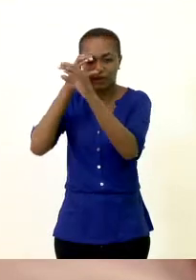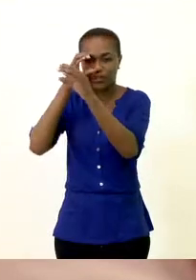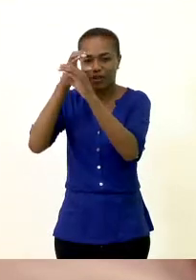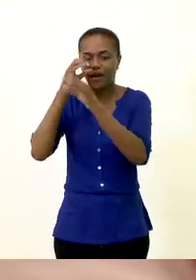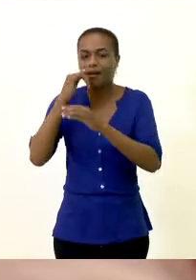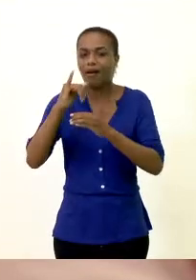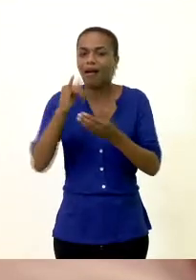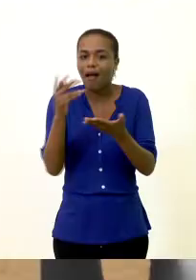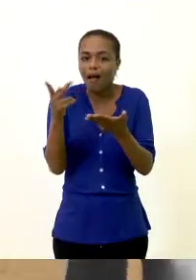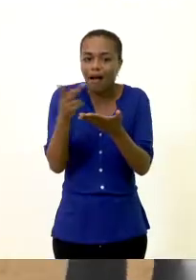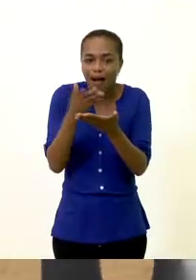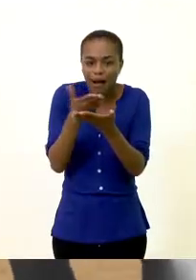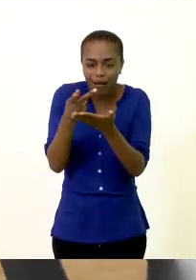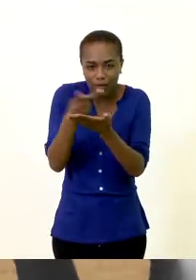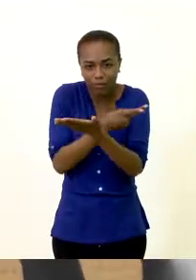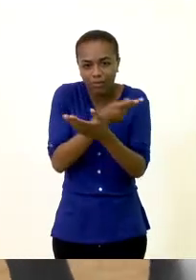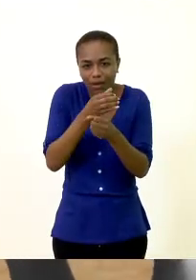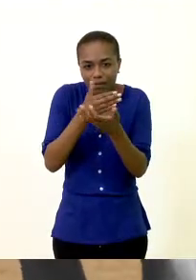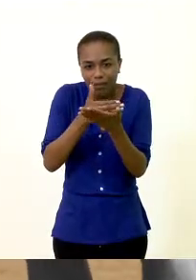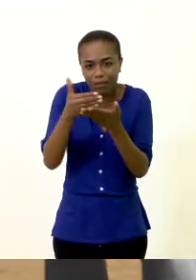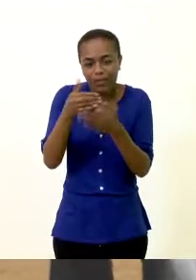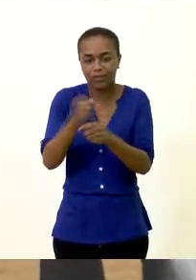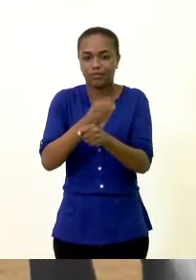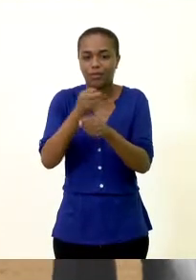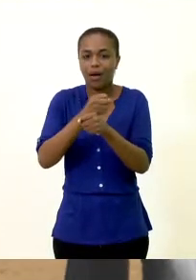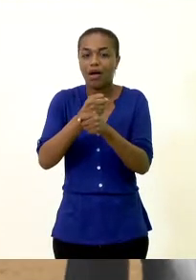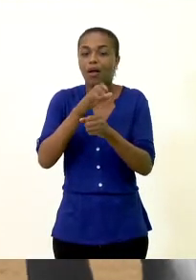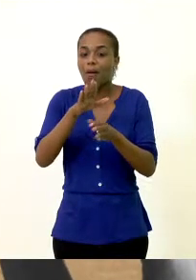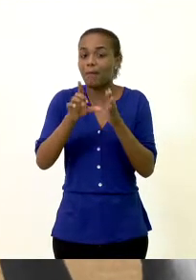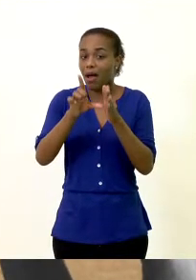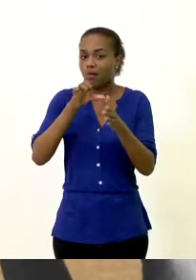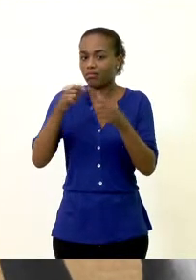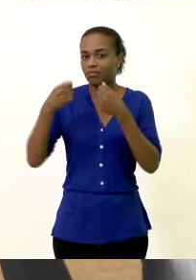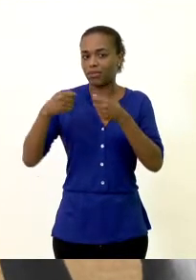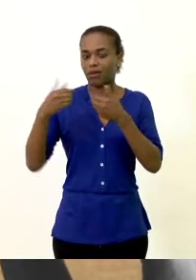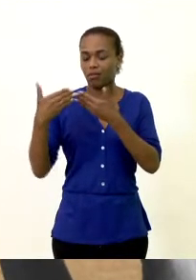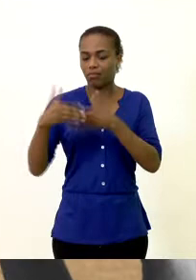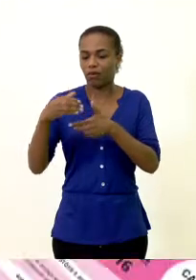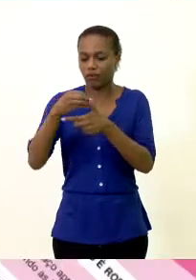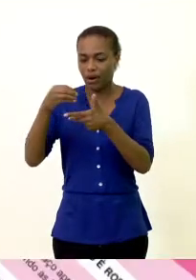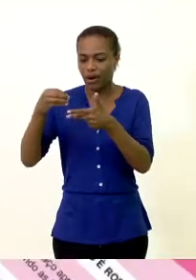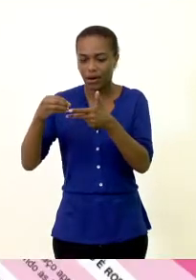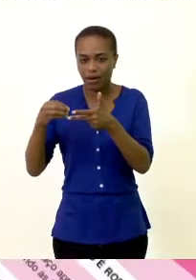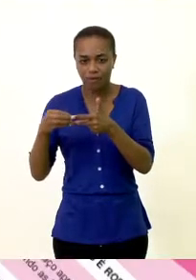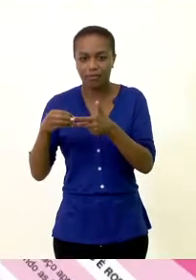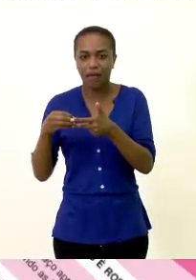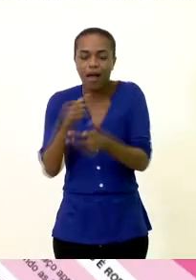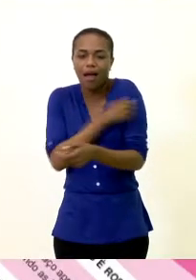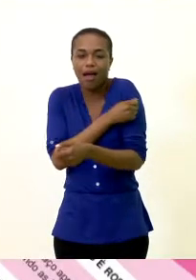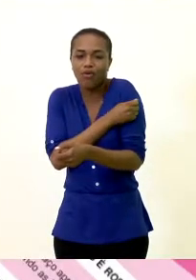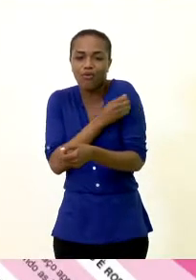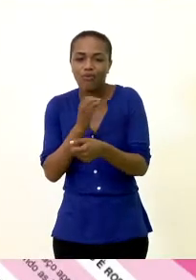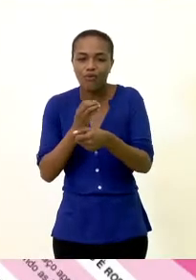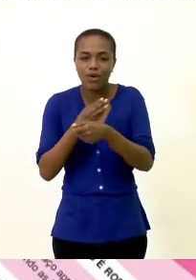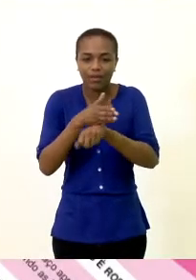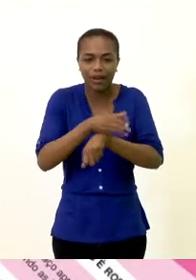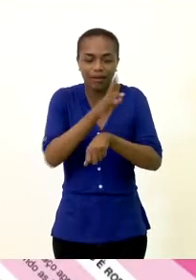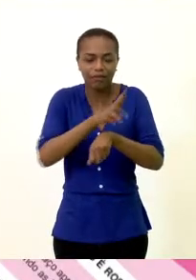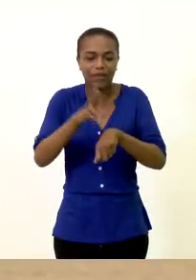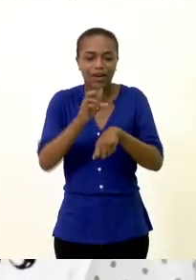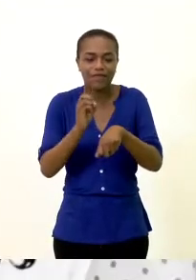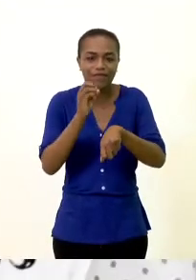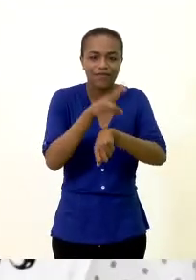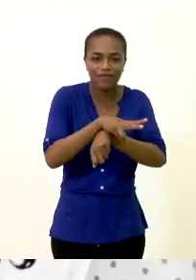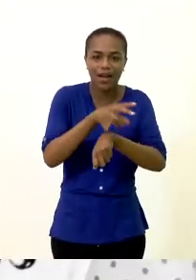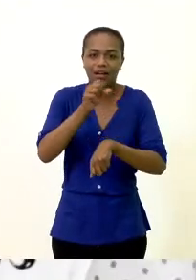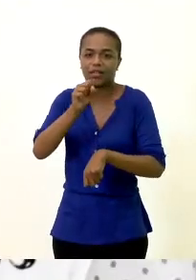de Engenharia Elétrica acontece no início do ano. Depois de ter realizado o Enem, os candidatos concorrem às vagas